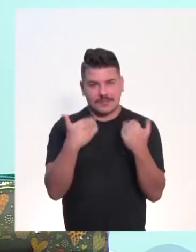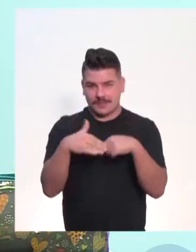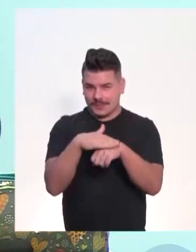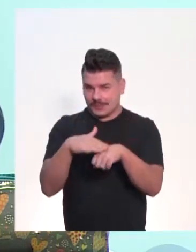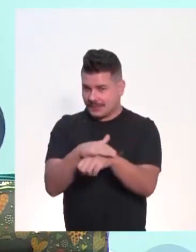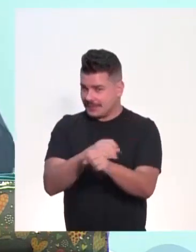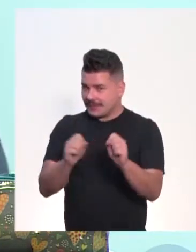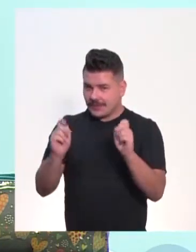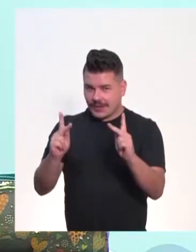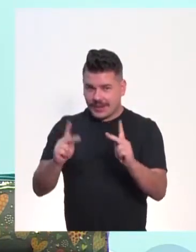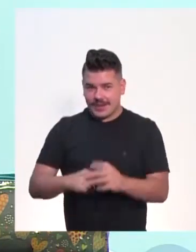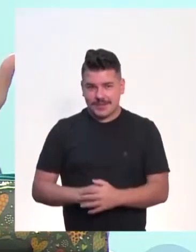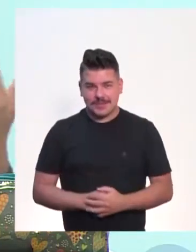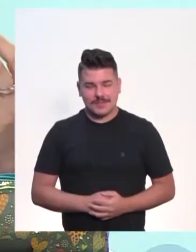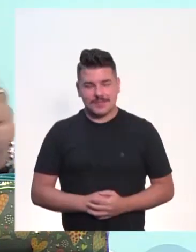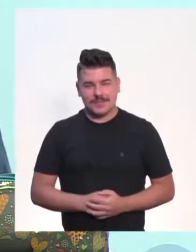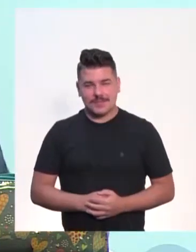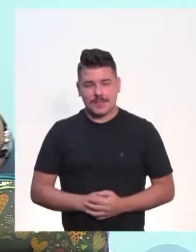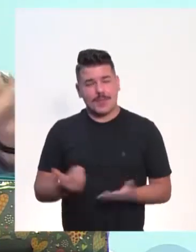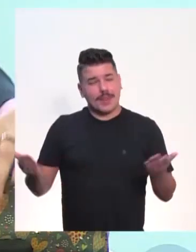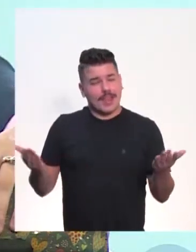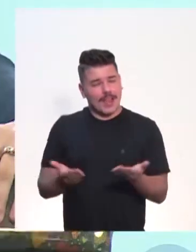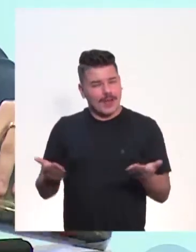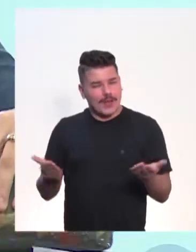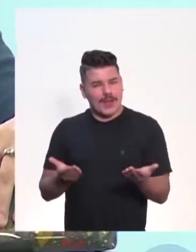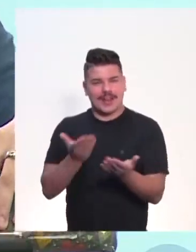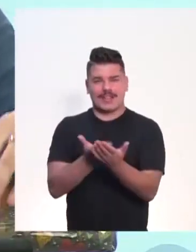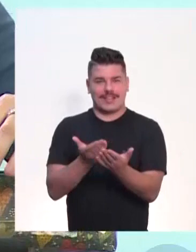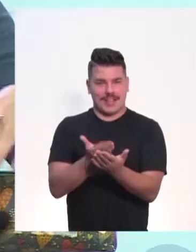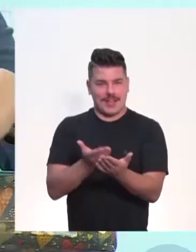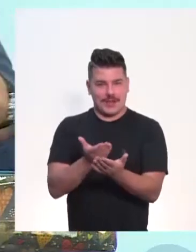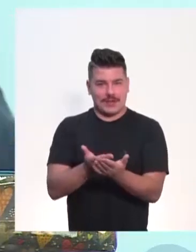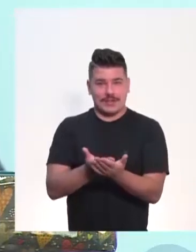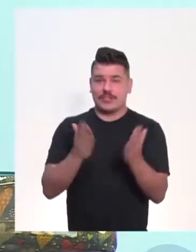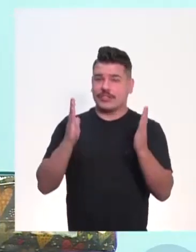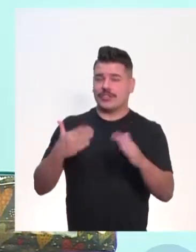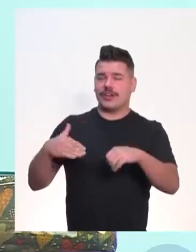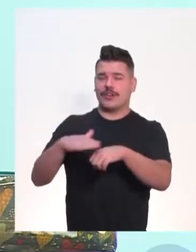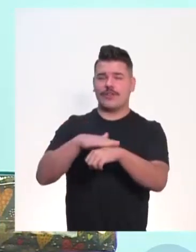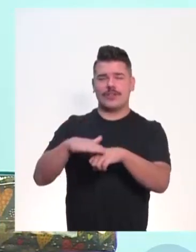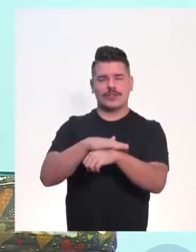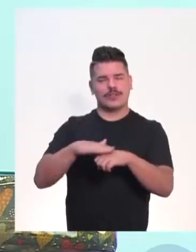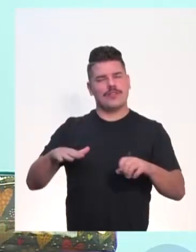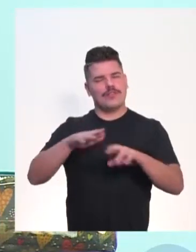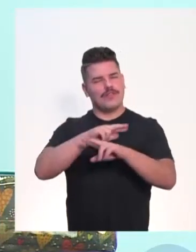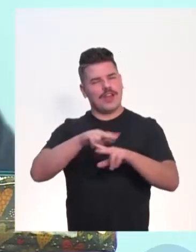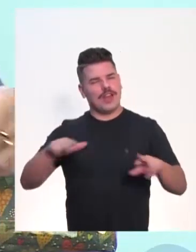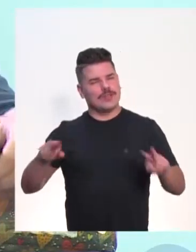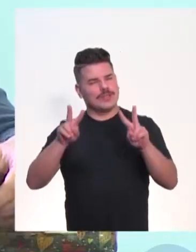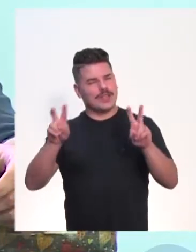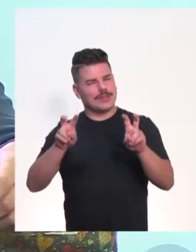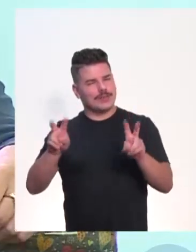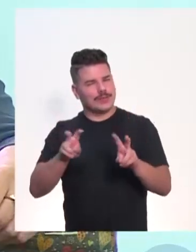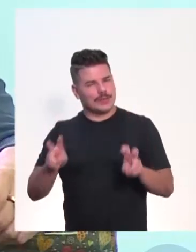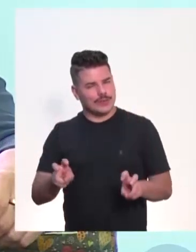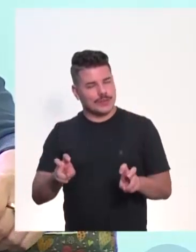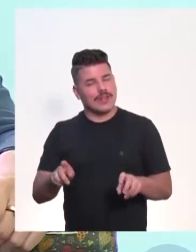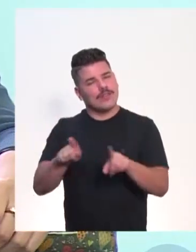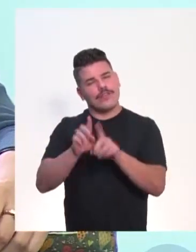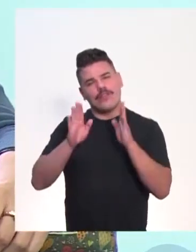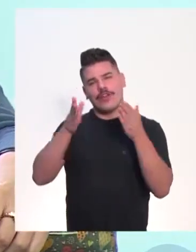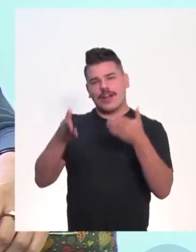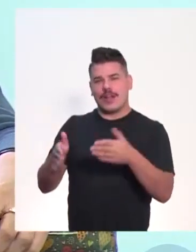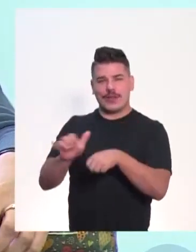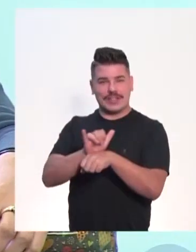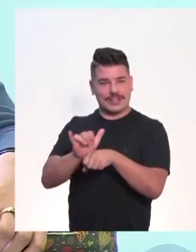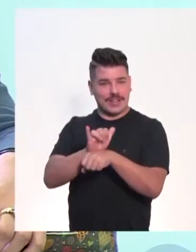conversando. Bom, nessa nossa aula, a gente falou bastante sobre essas técnicas que a gente utiliza